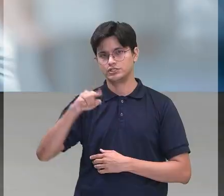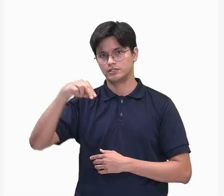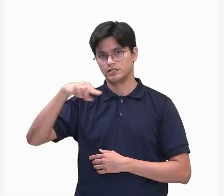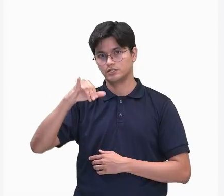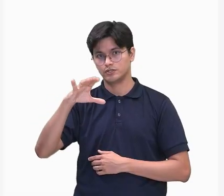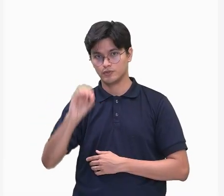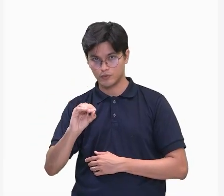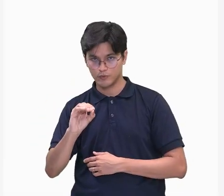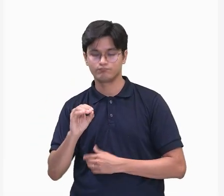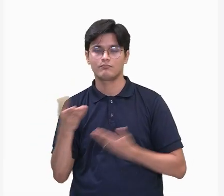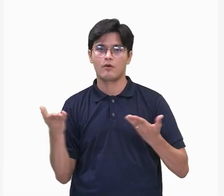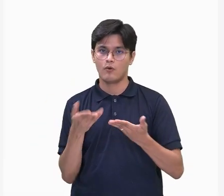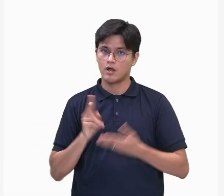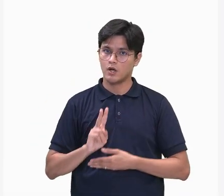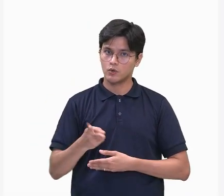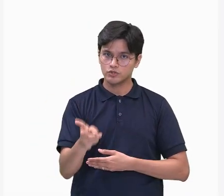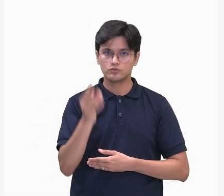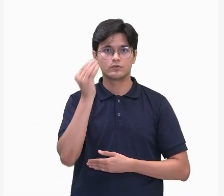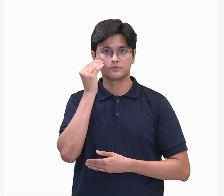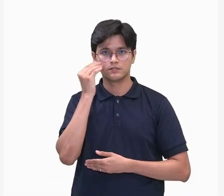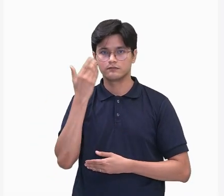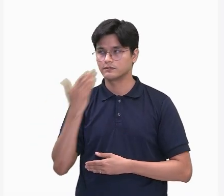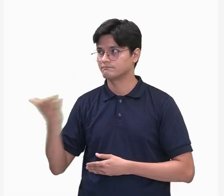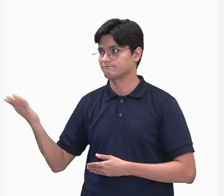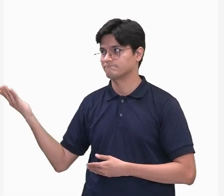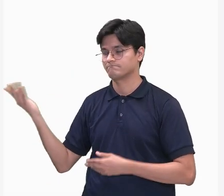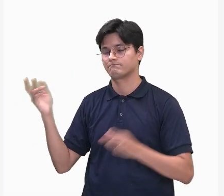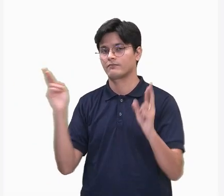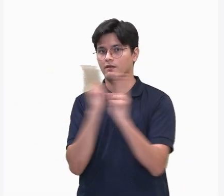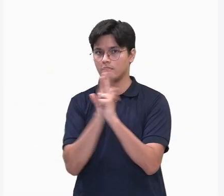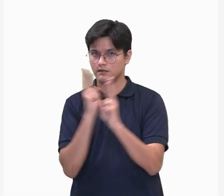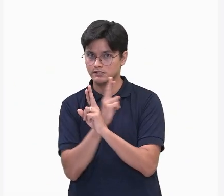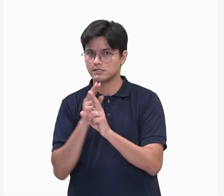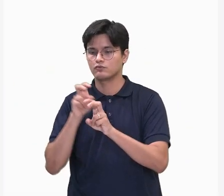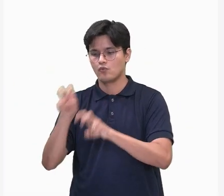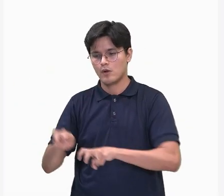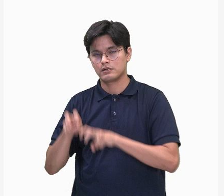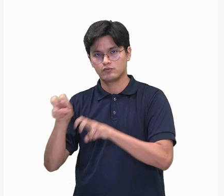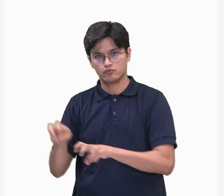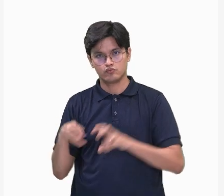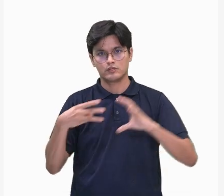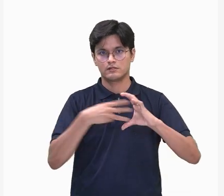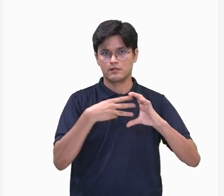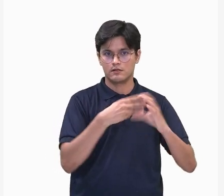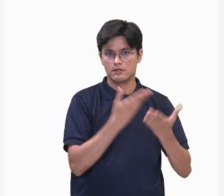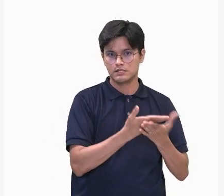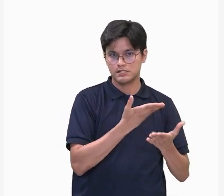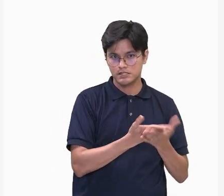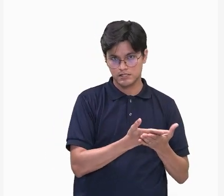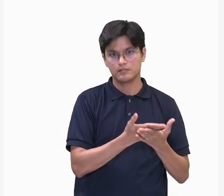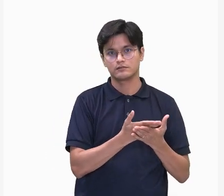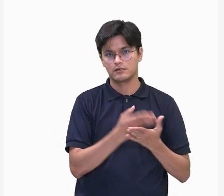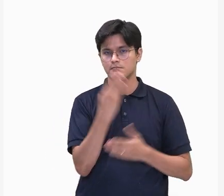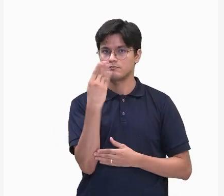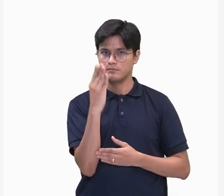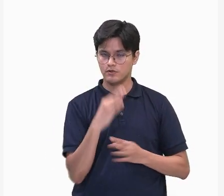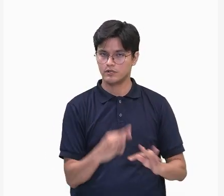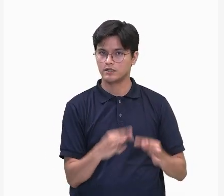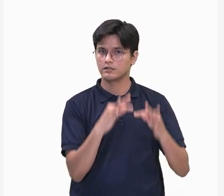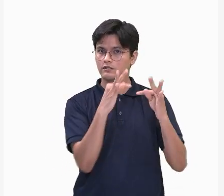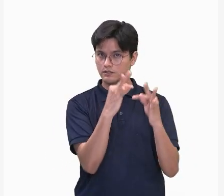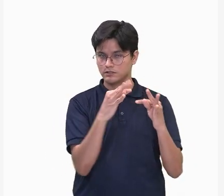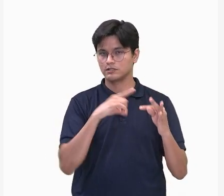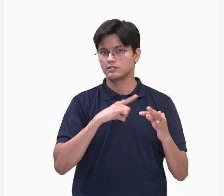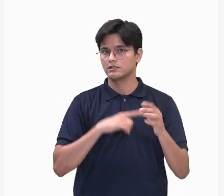gente continua observando, né, a relação aí da agricultura e biotecnologia, esses profissionais que atuam nesse